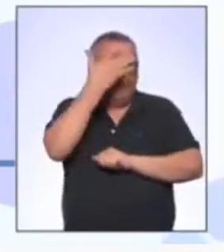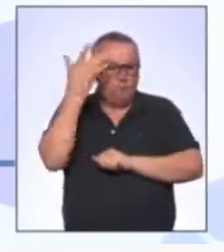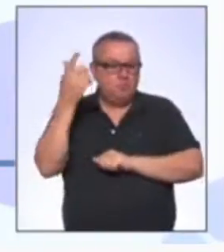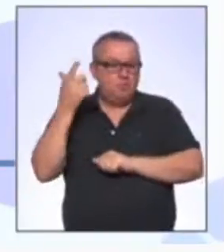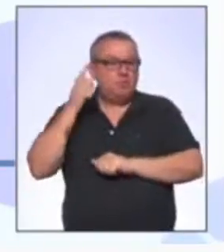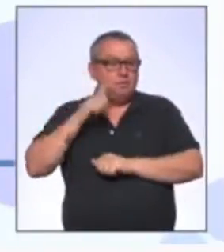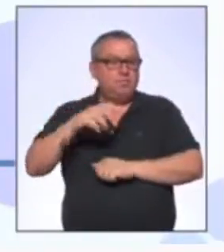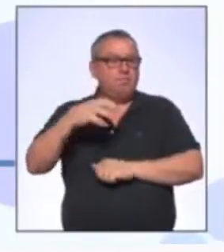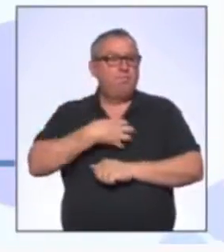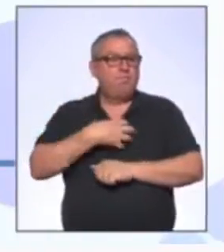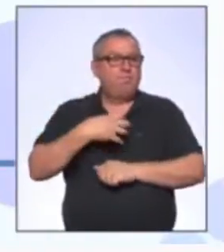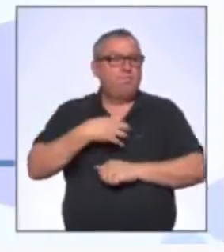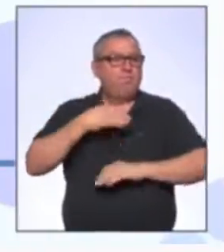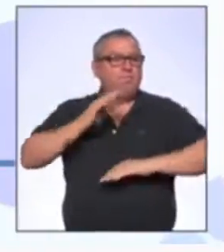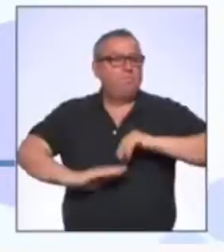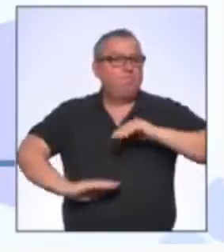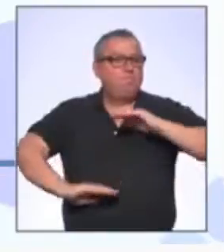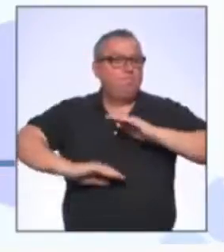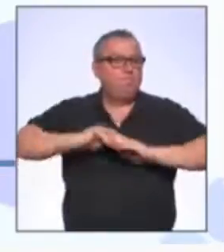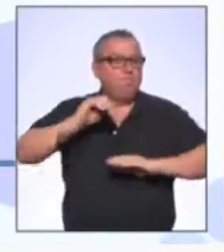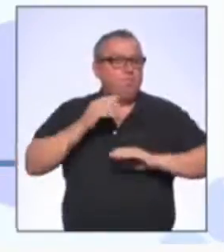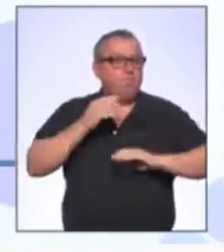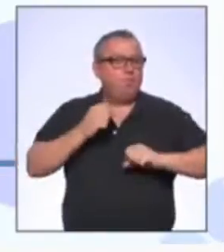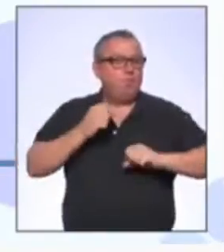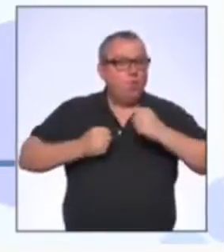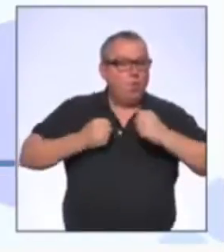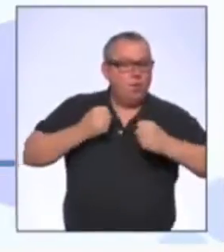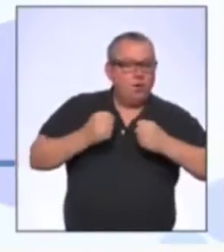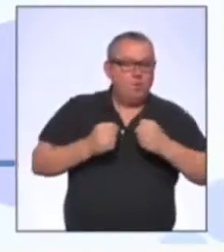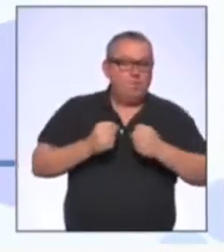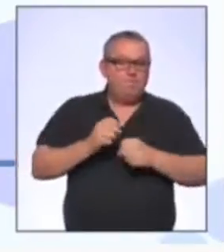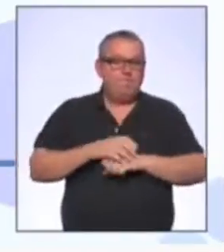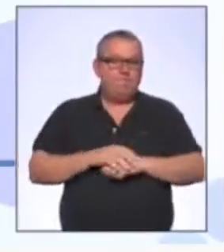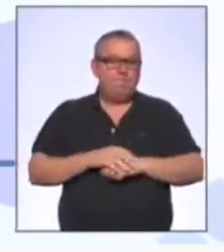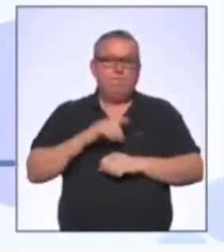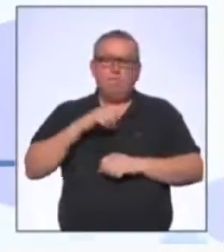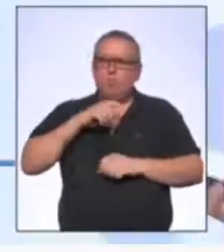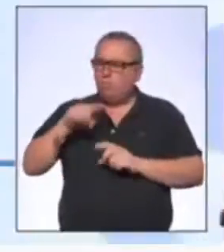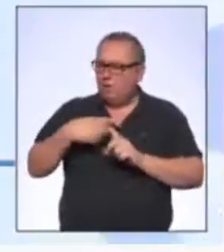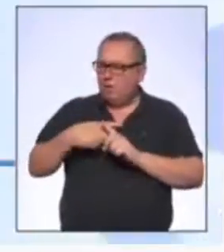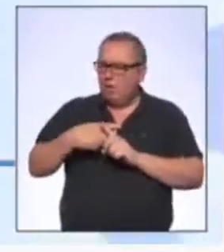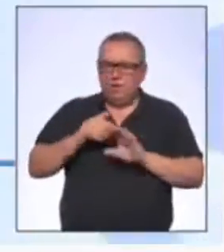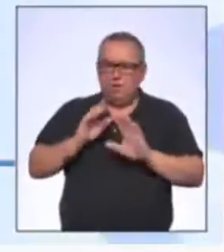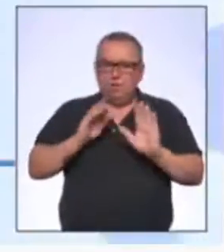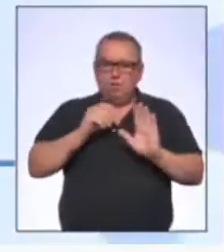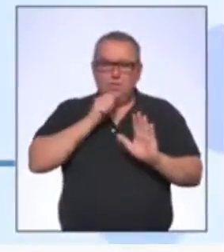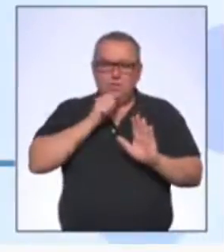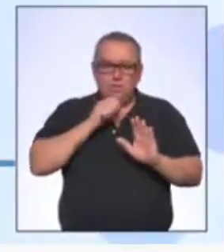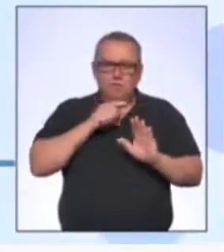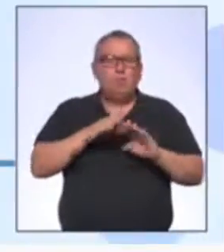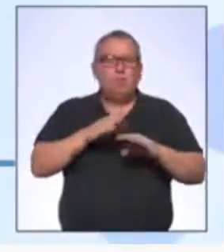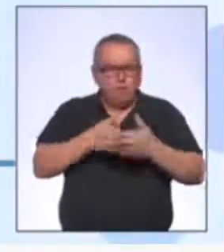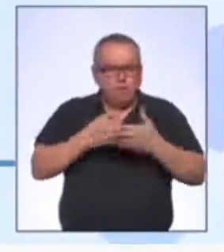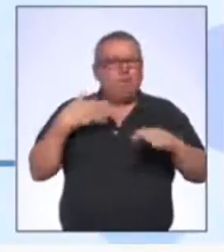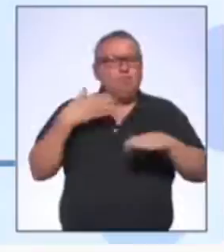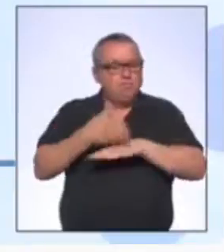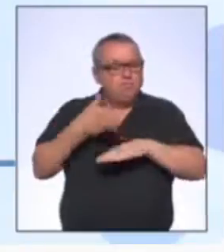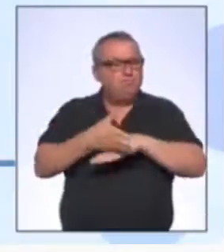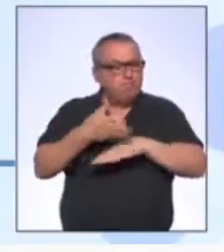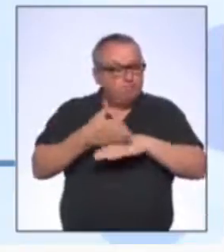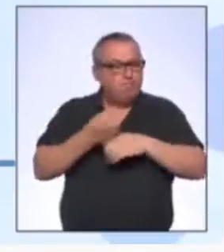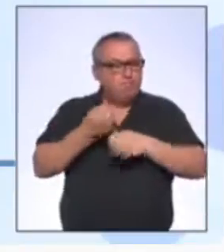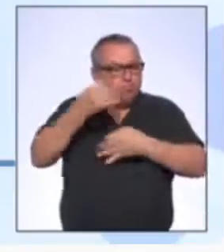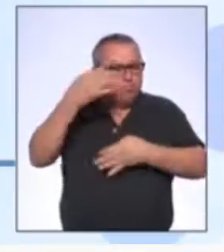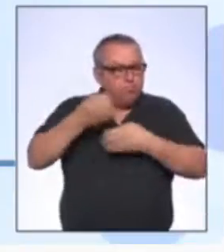um condições de praticar a corrida por exemplo é mais o tem mais aí não por enquanto não galera participem nos já te